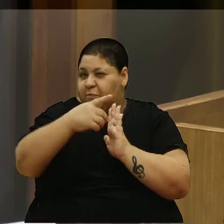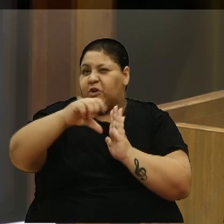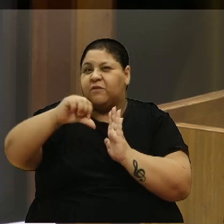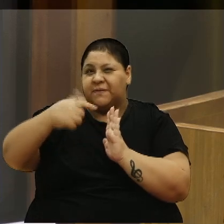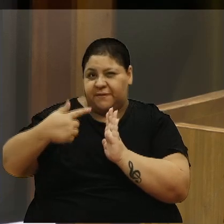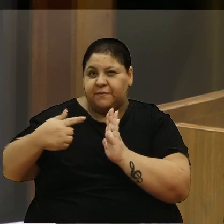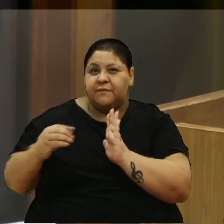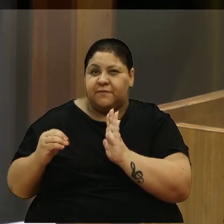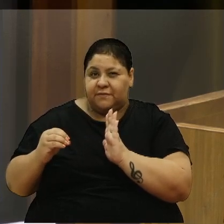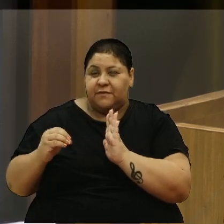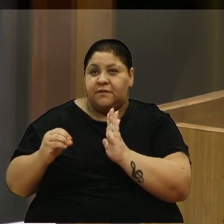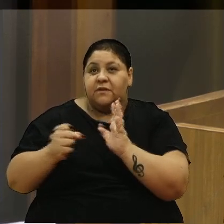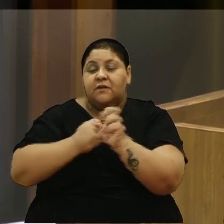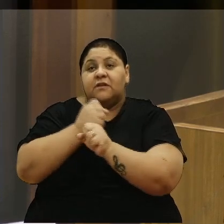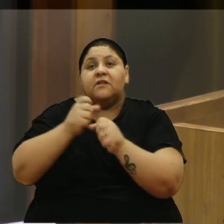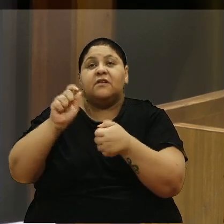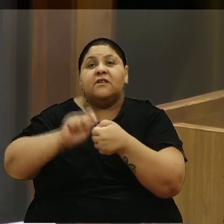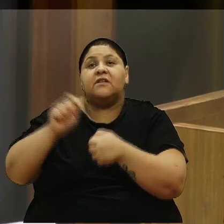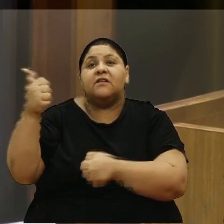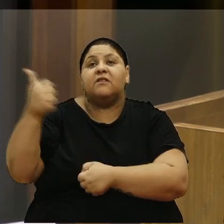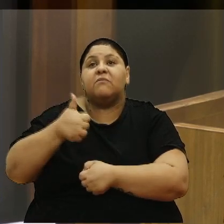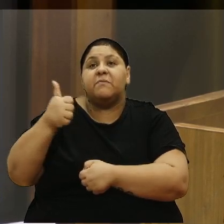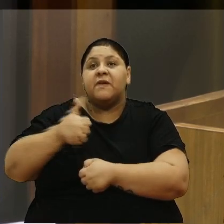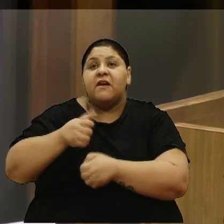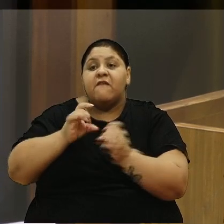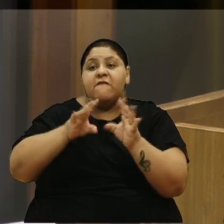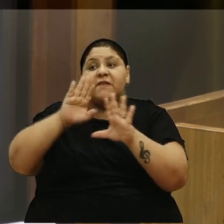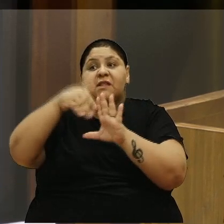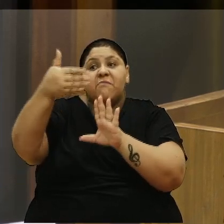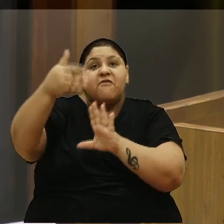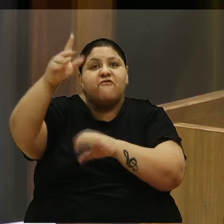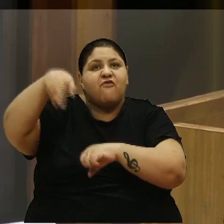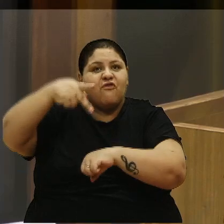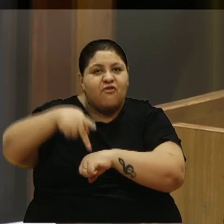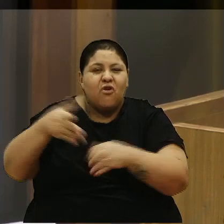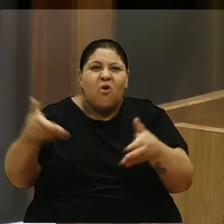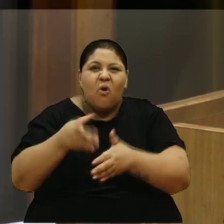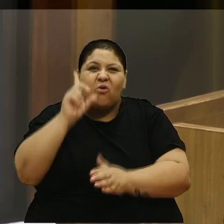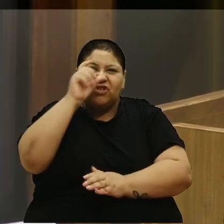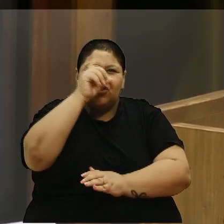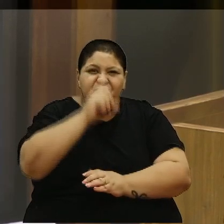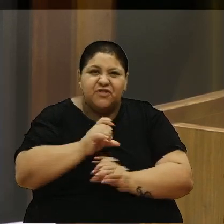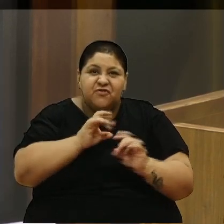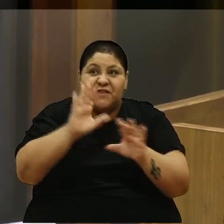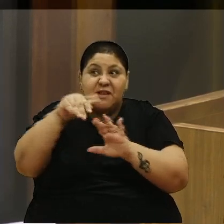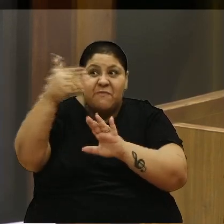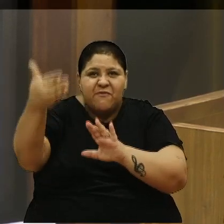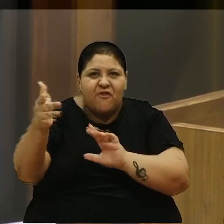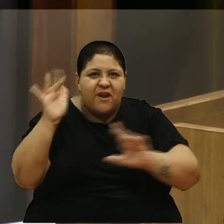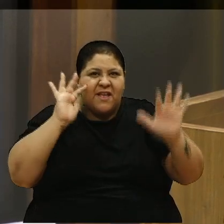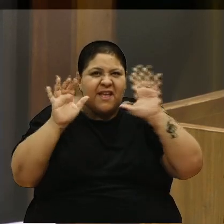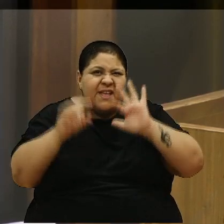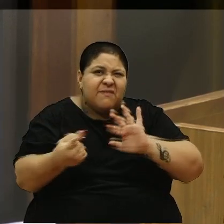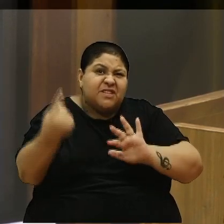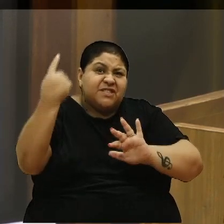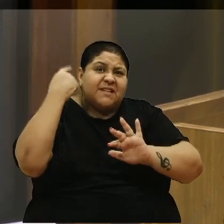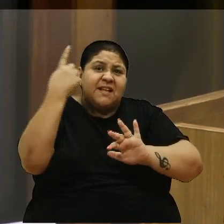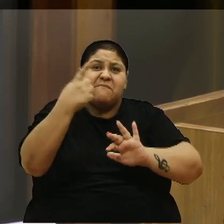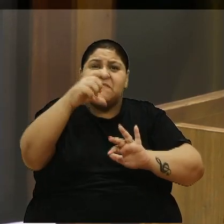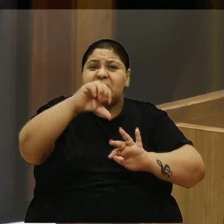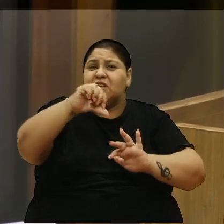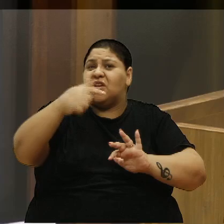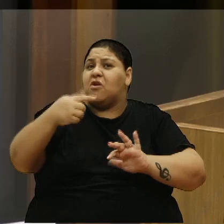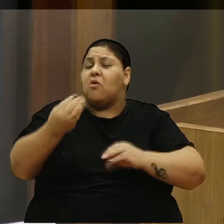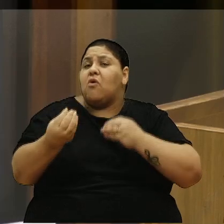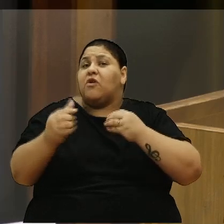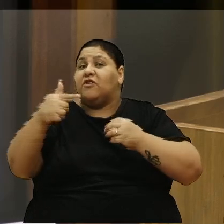1970, foi o ano em que nós fizemos a primeira exportação. Se hoje já é difícil exportar, vocês imaginem em 1970 o que foi